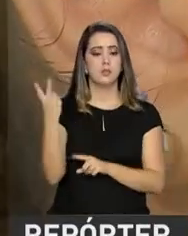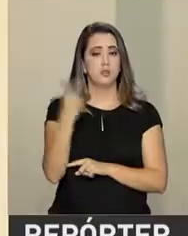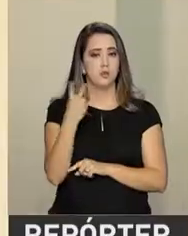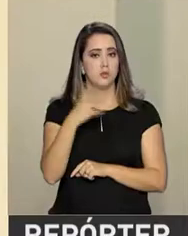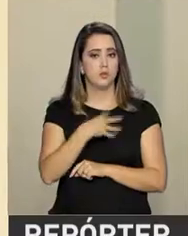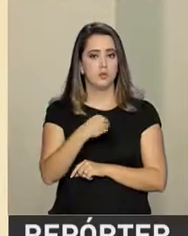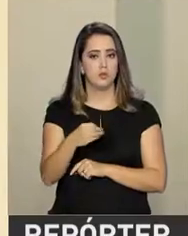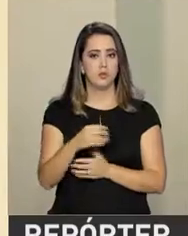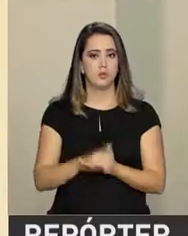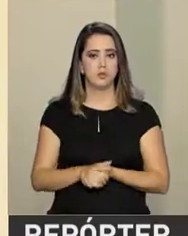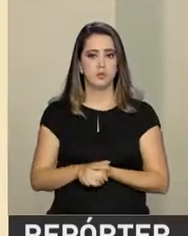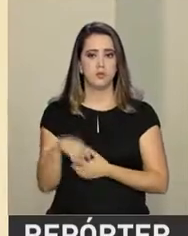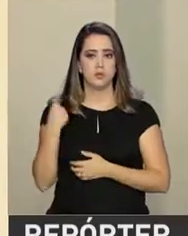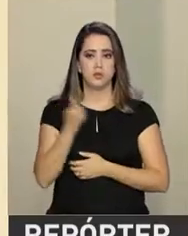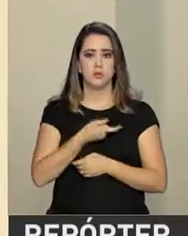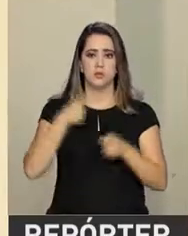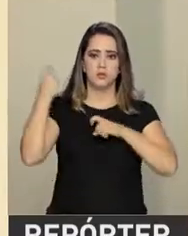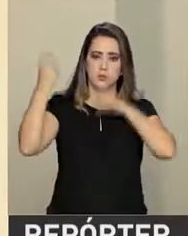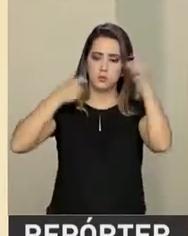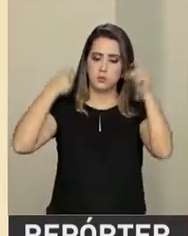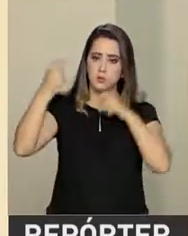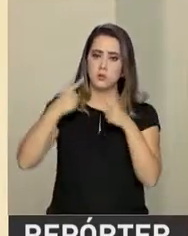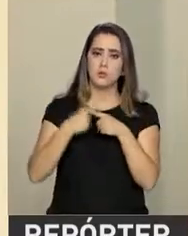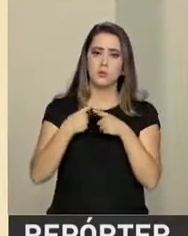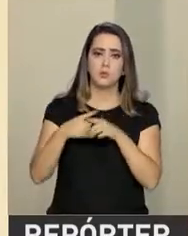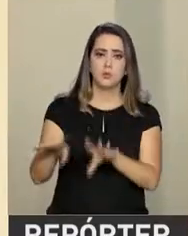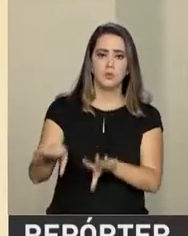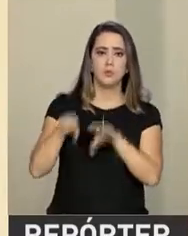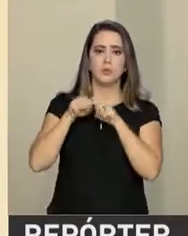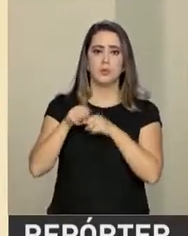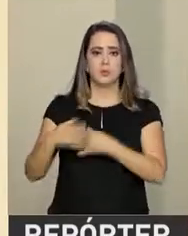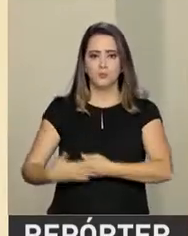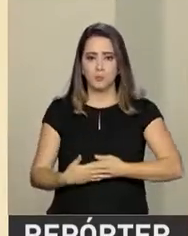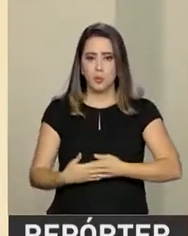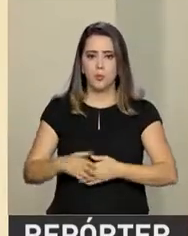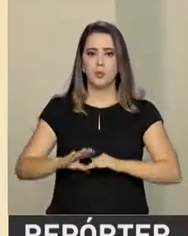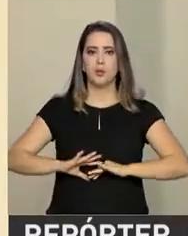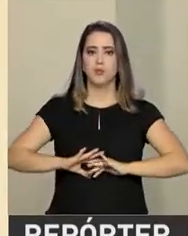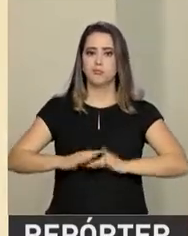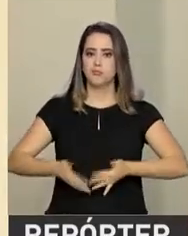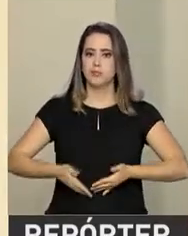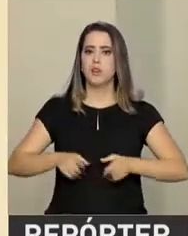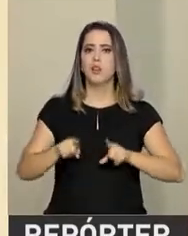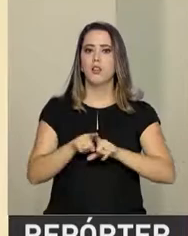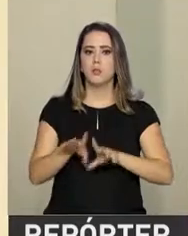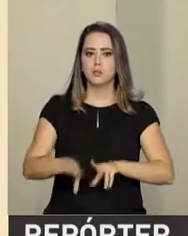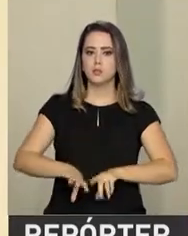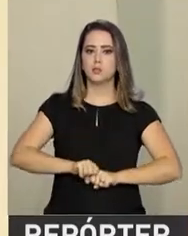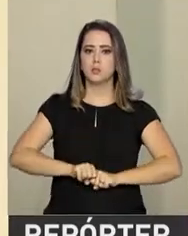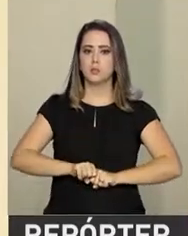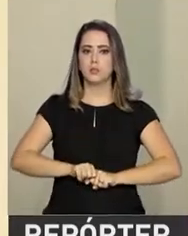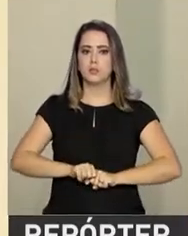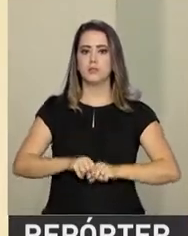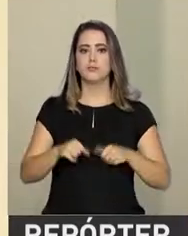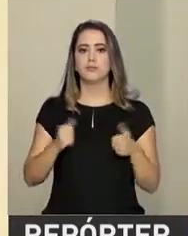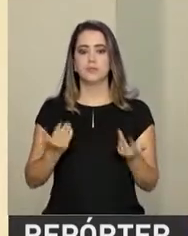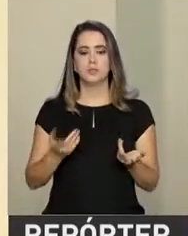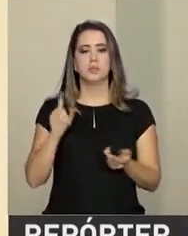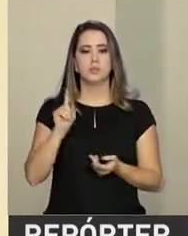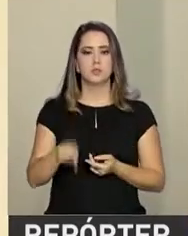a gente fica mais preocupado né porque se a gente pegar passa com o bebê então é muito